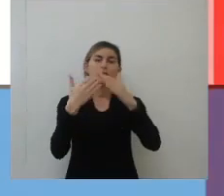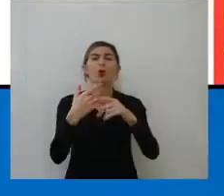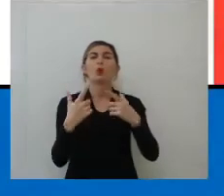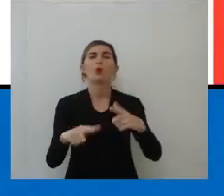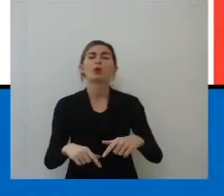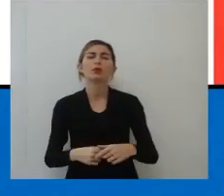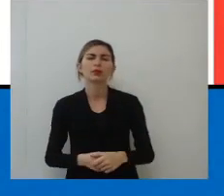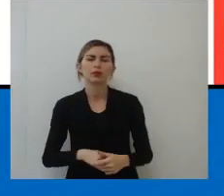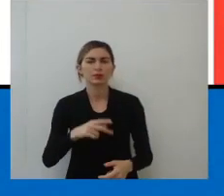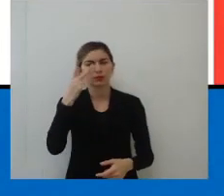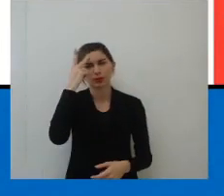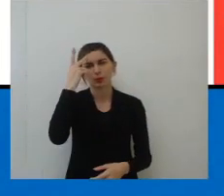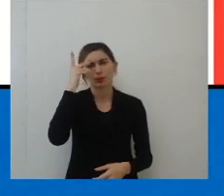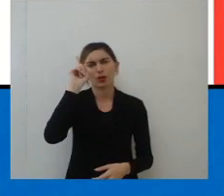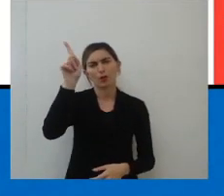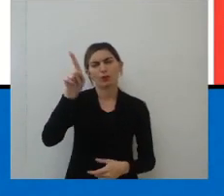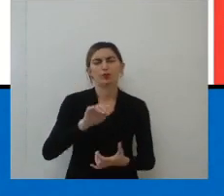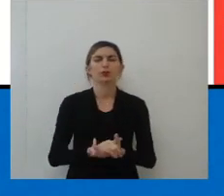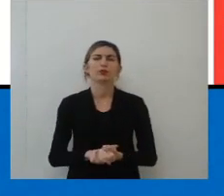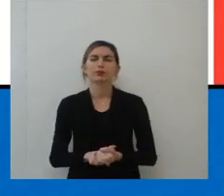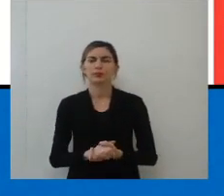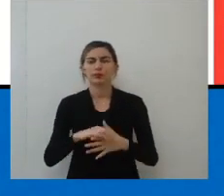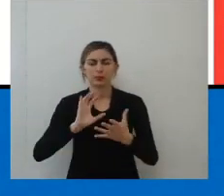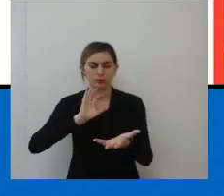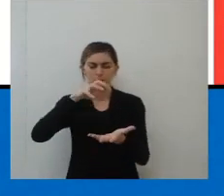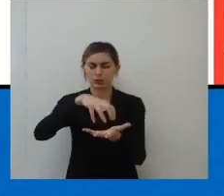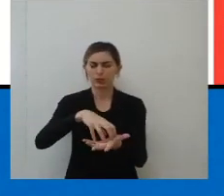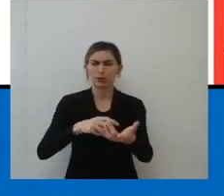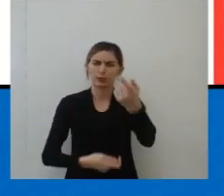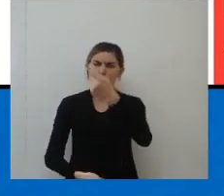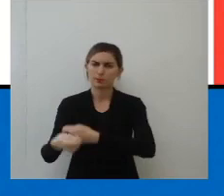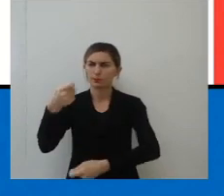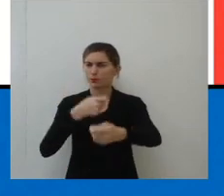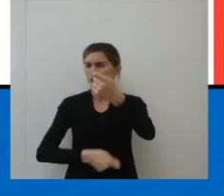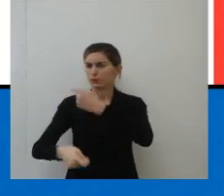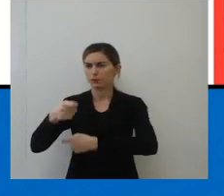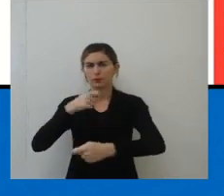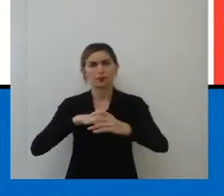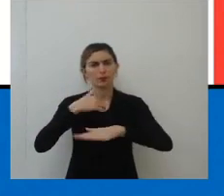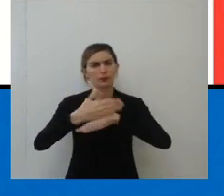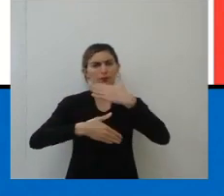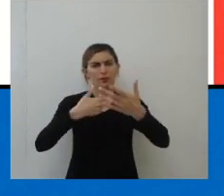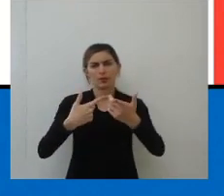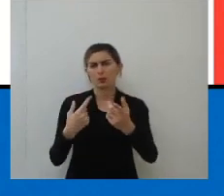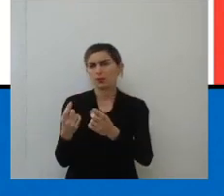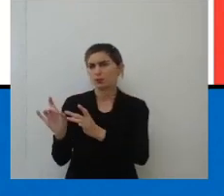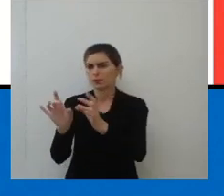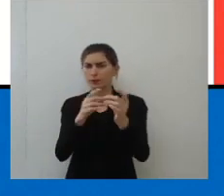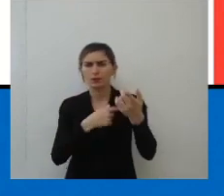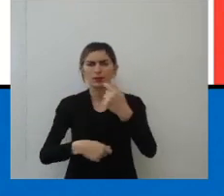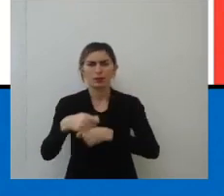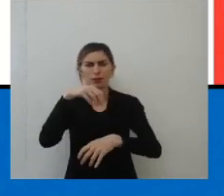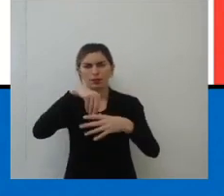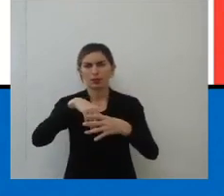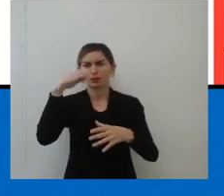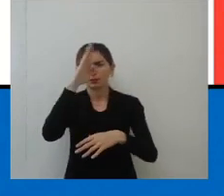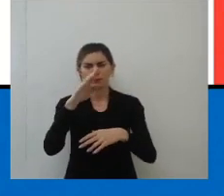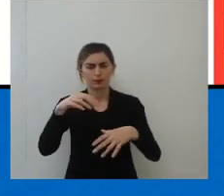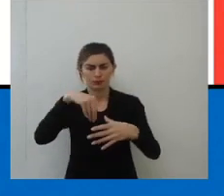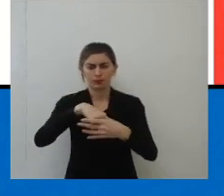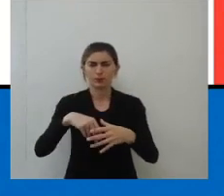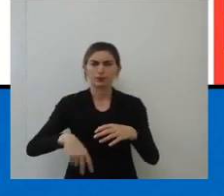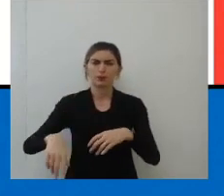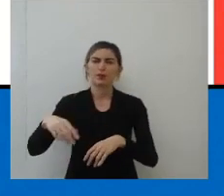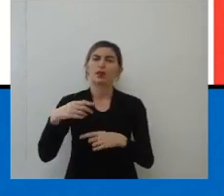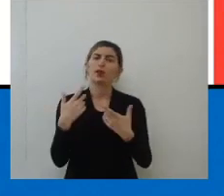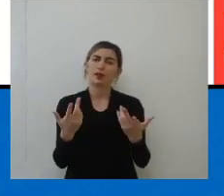que isso está? São Paulo. Então, é o centro do mercado, é o centro do processo de consumo no território nacional. Então, essas